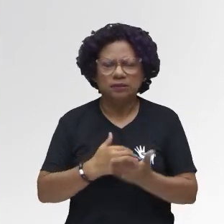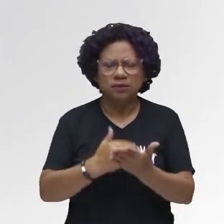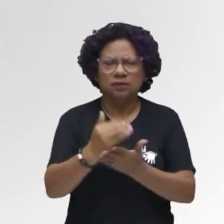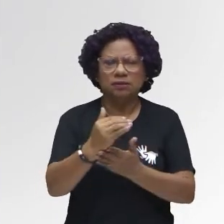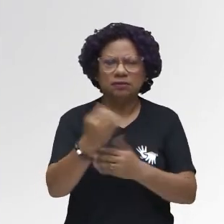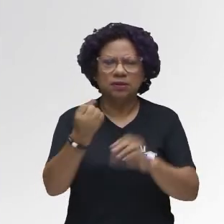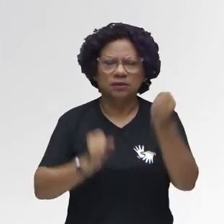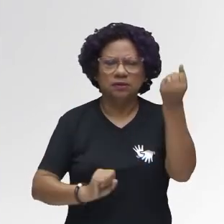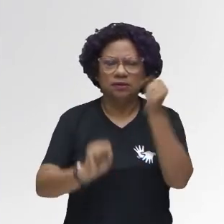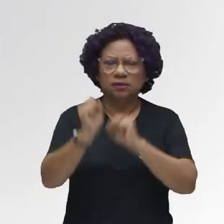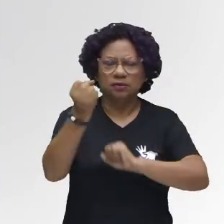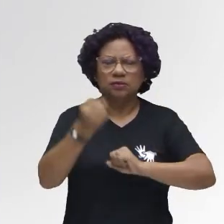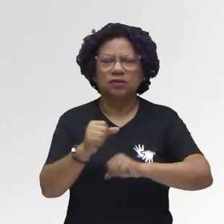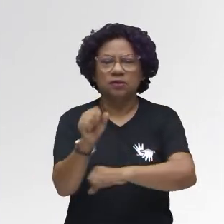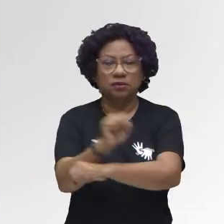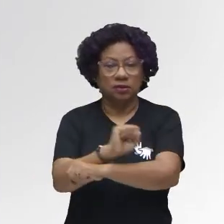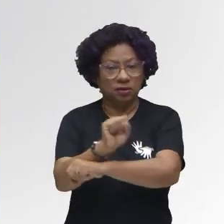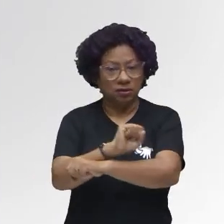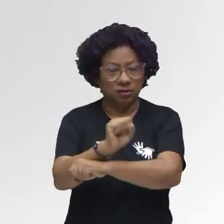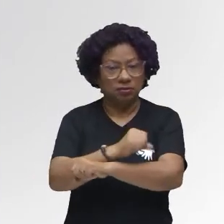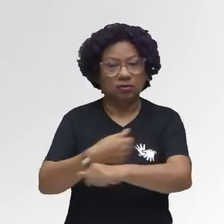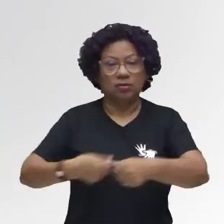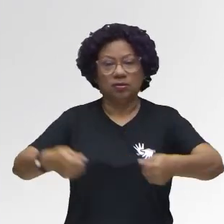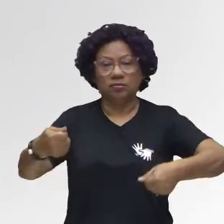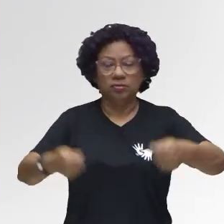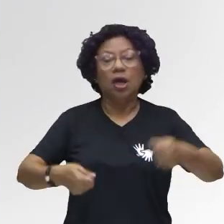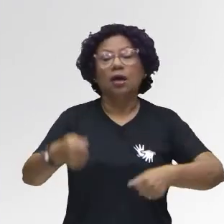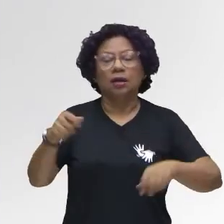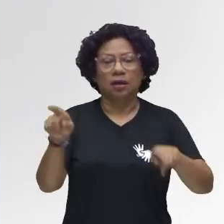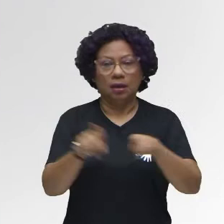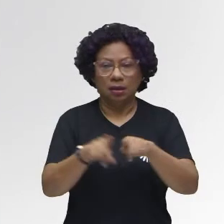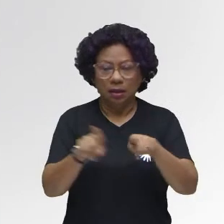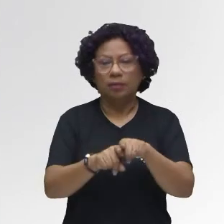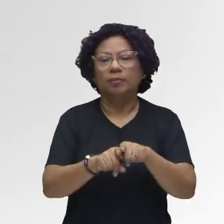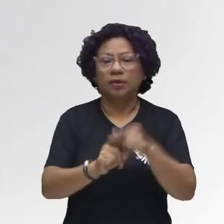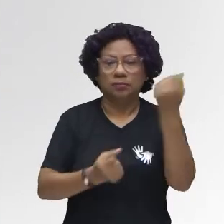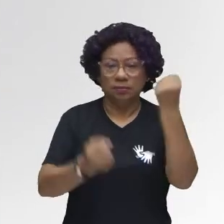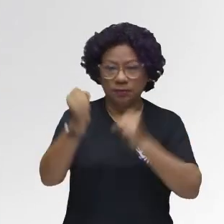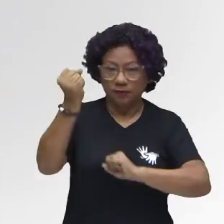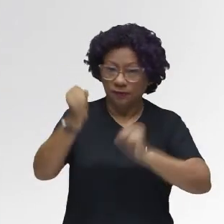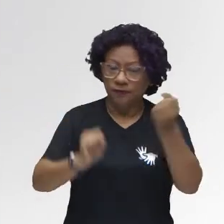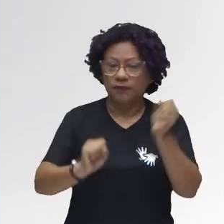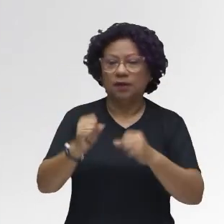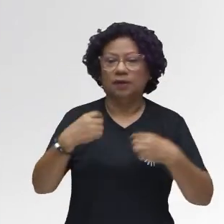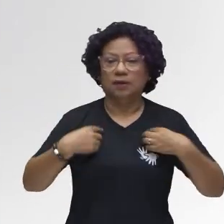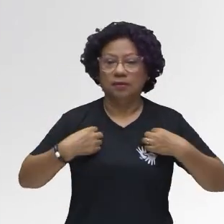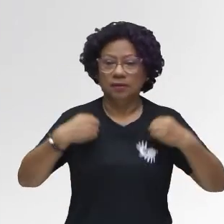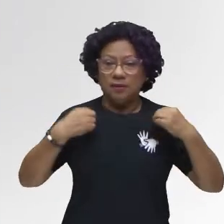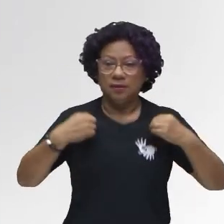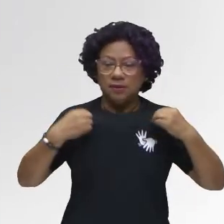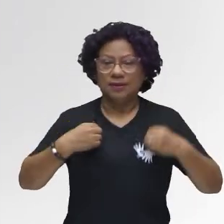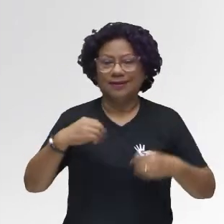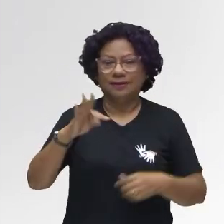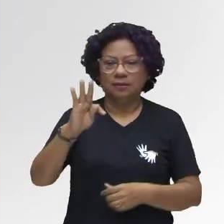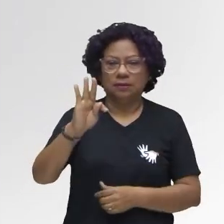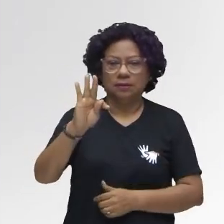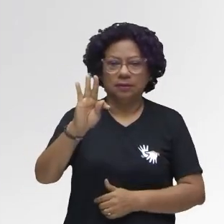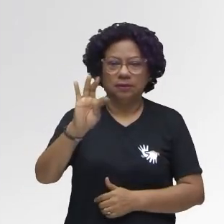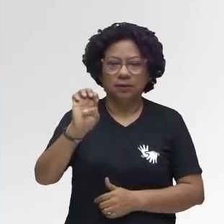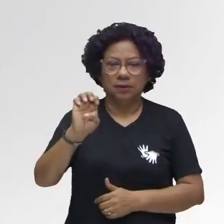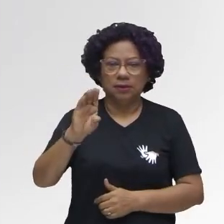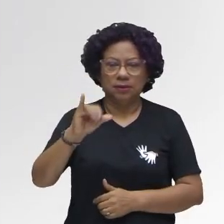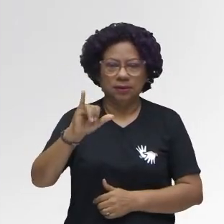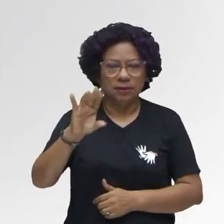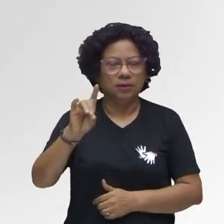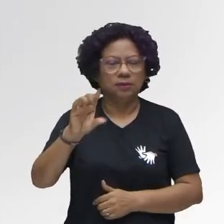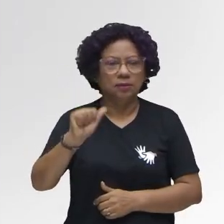o Brasil é um grande produtor de tecidos, de roupas em geral, que aqui dentro do Brasil vai ter essa